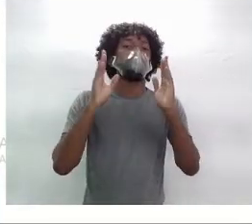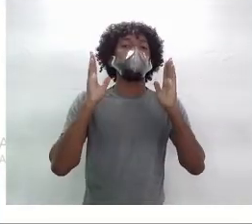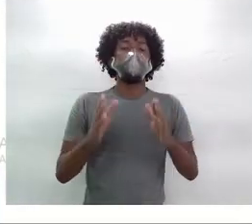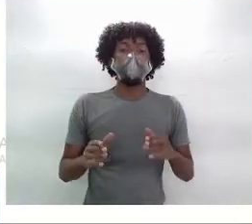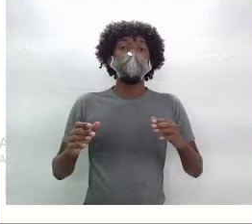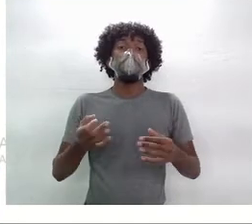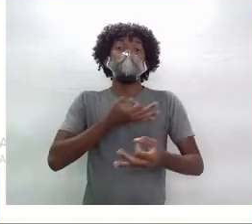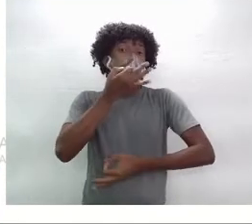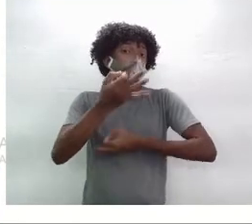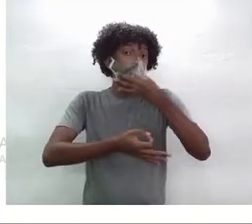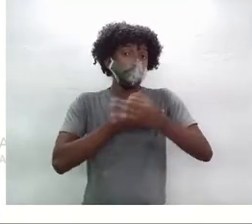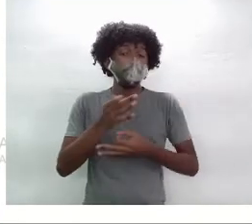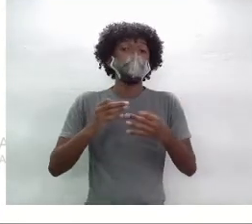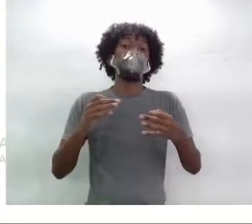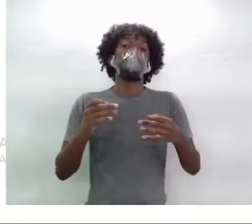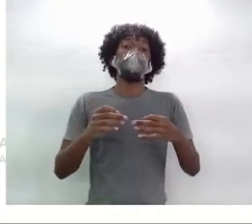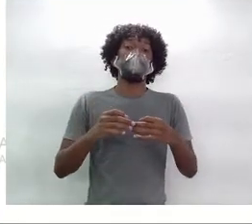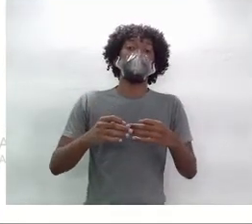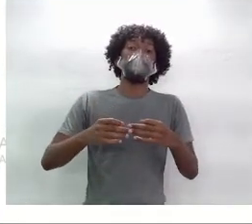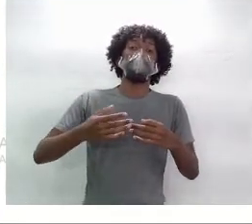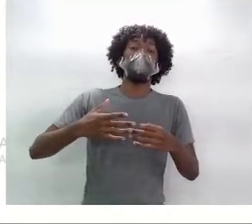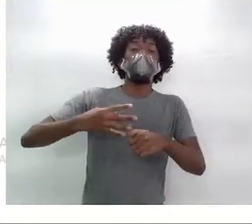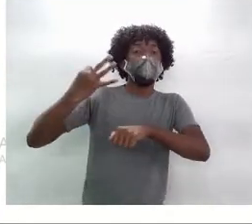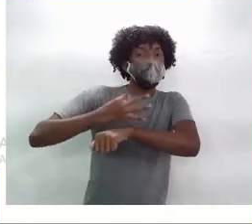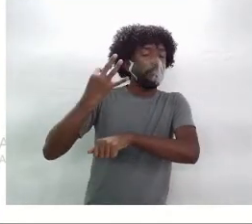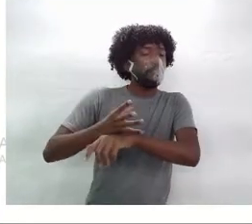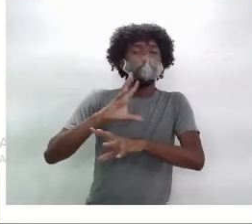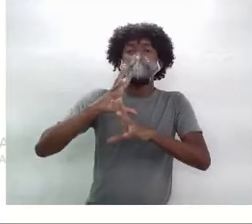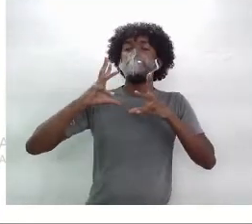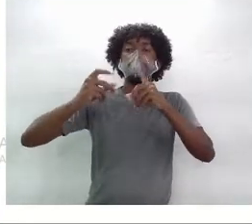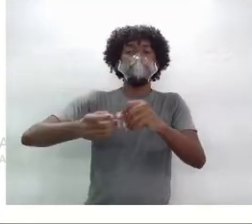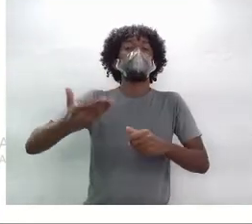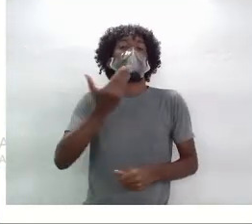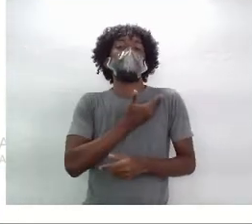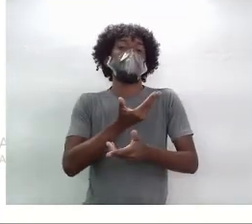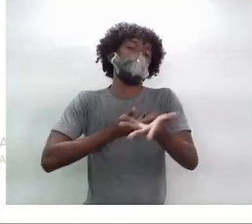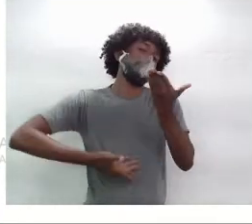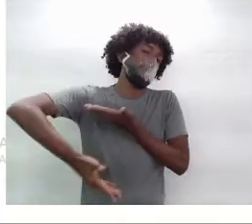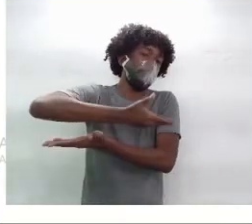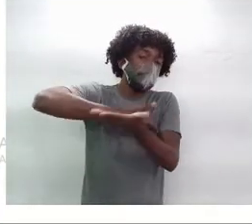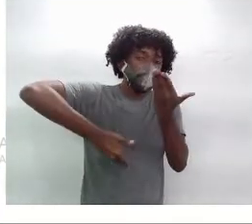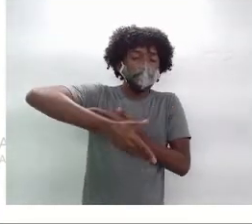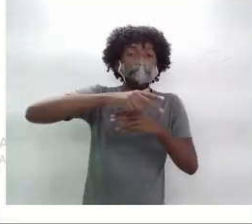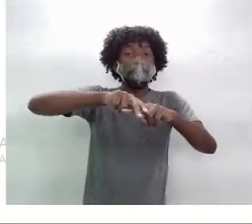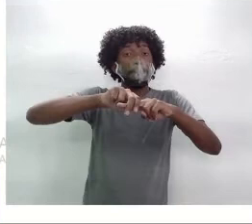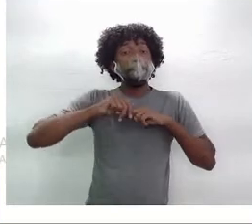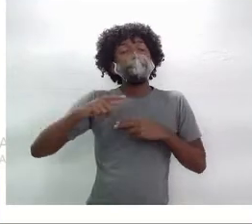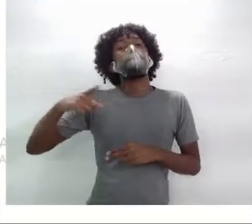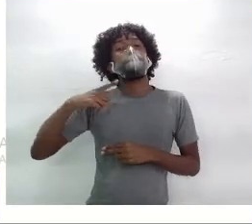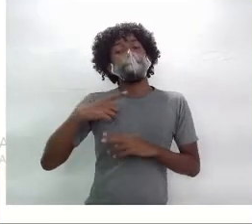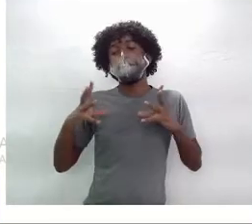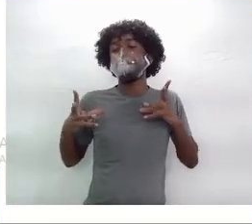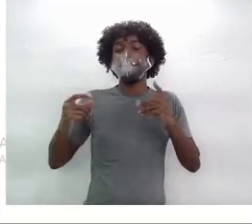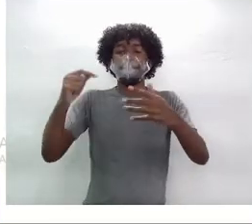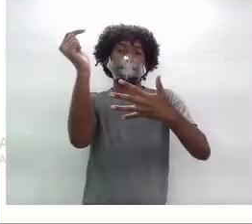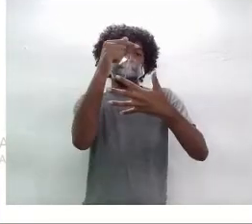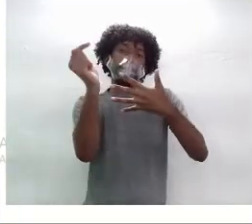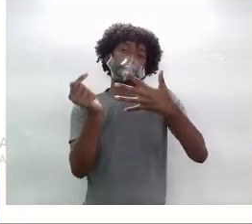a tolerância e a amizade entre todas as nações. É importante observar que tudo isso